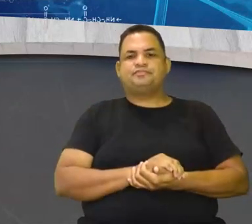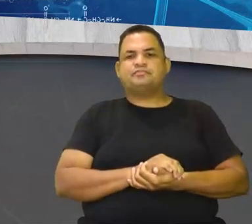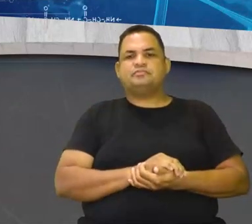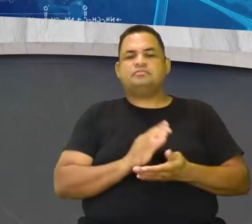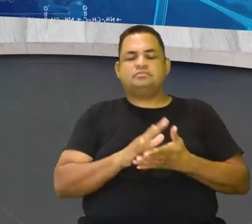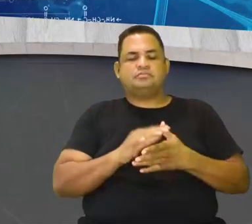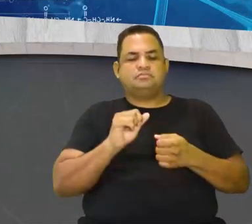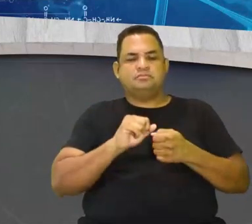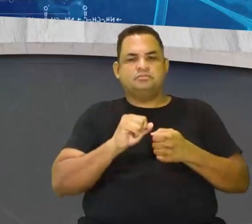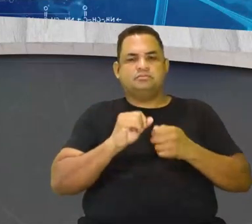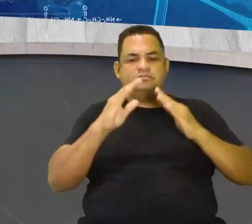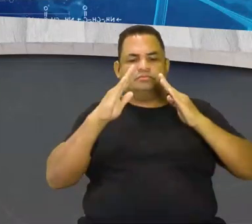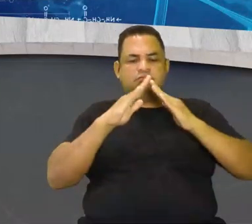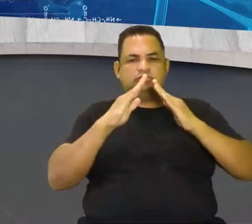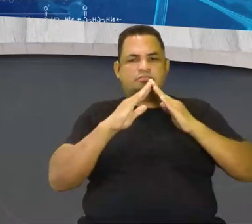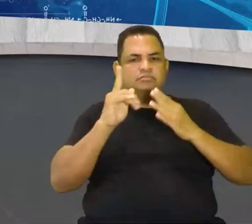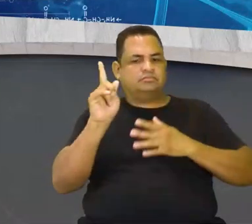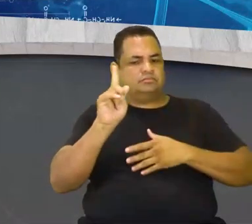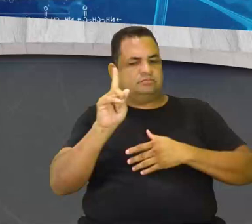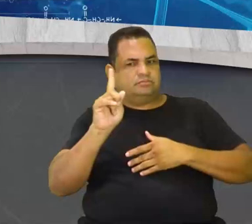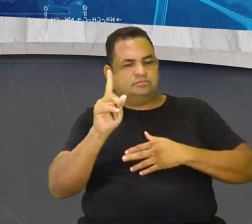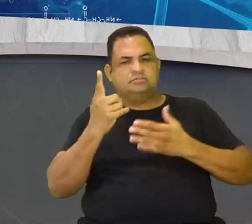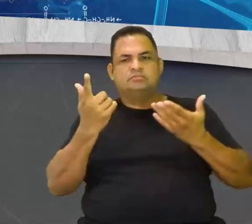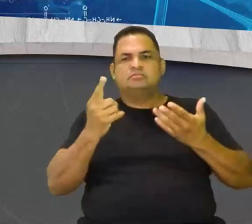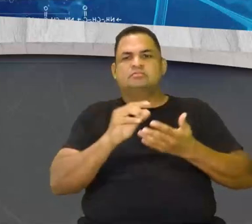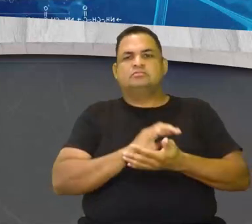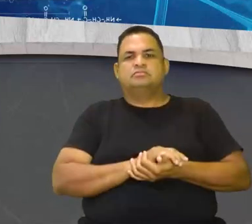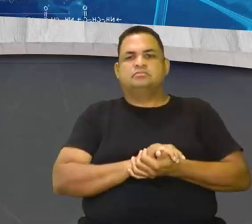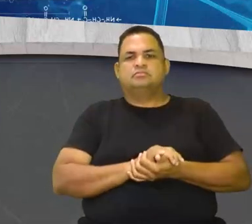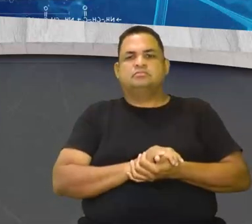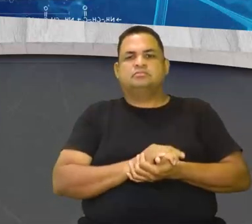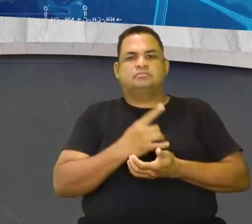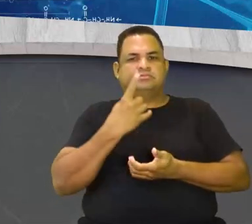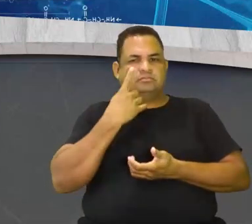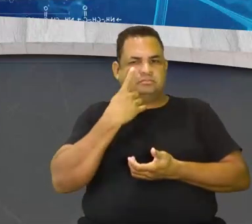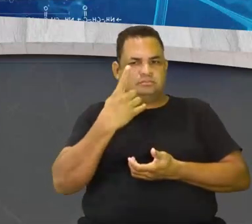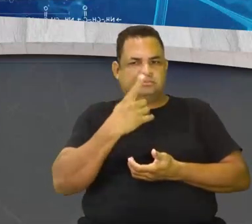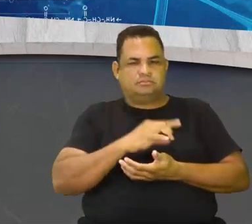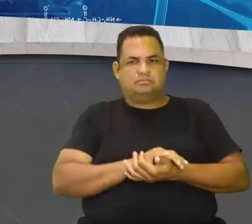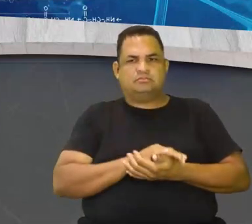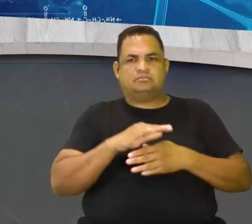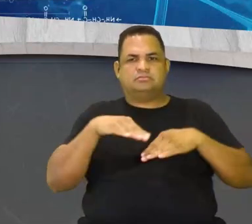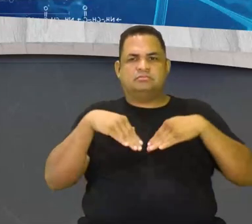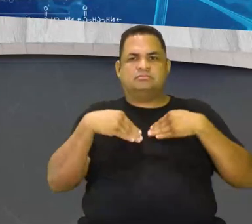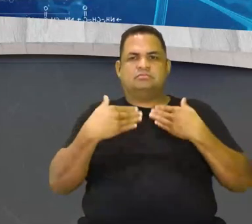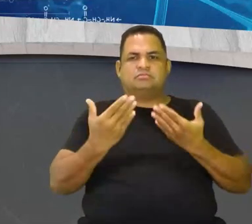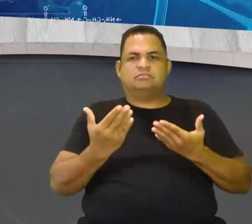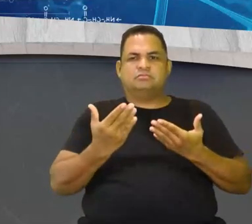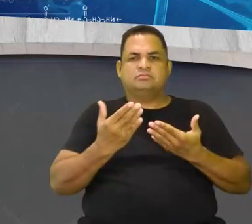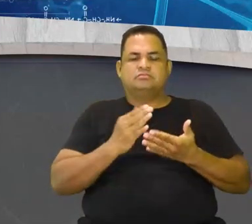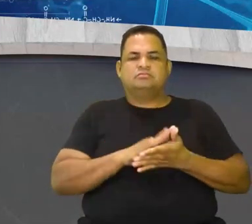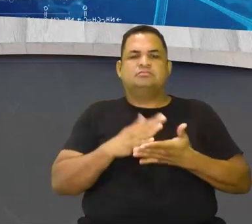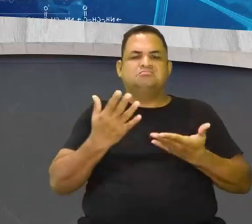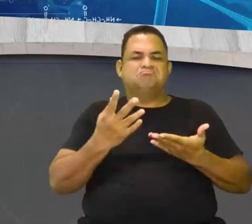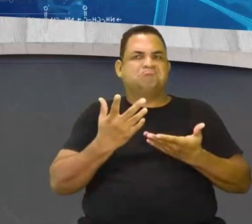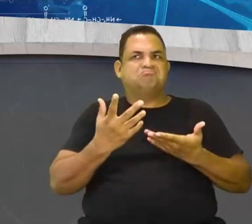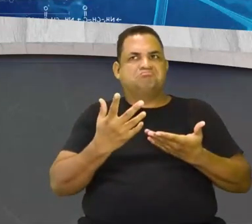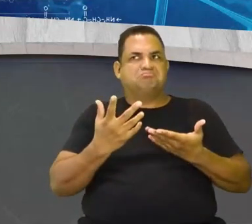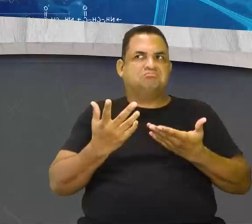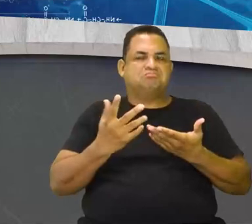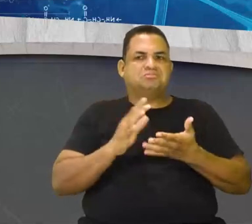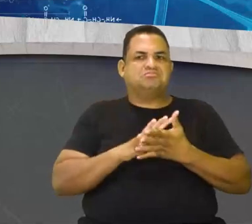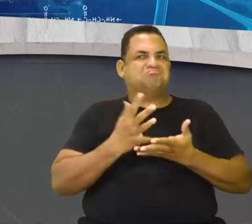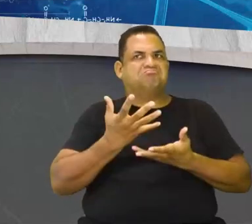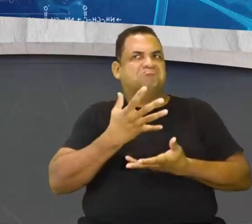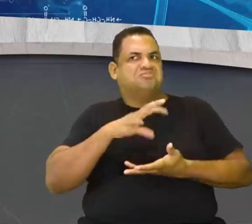casa não pra você não levar a bronca da sua mãe lá manchando roupa. É só, a gente até botou lá, quando acontece por acidente, né? Mas vamos